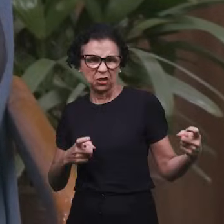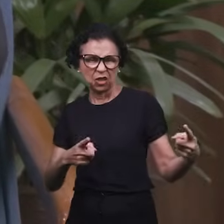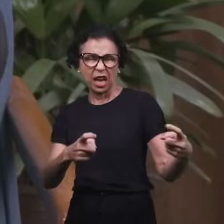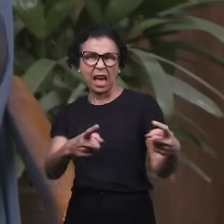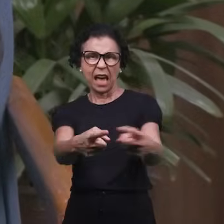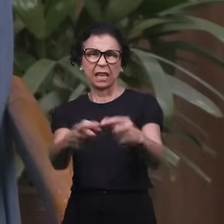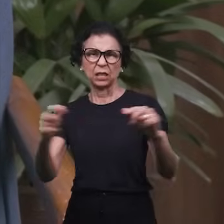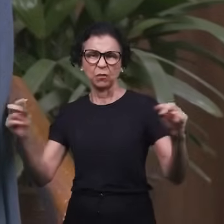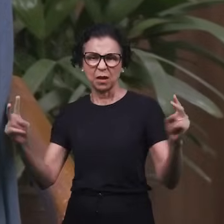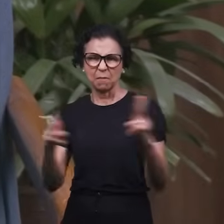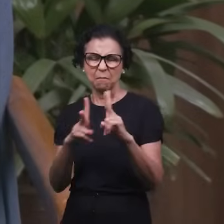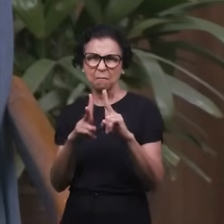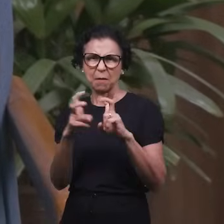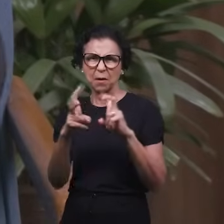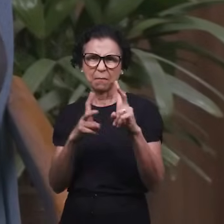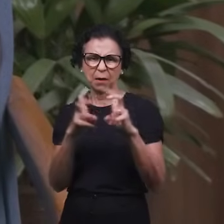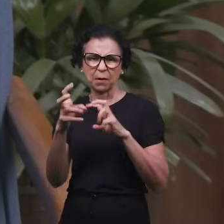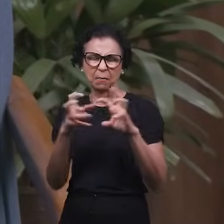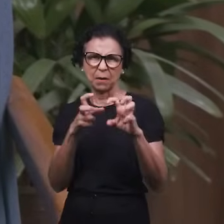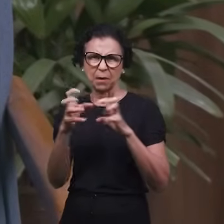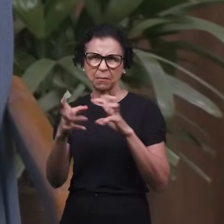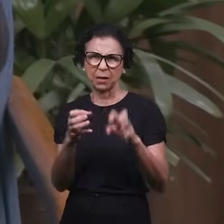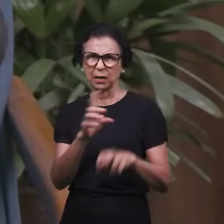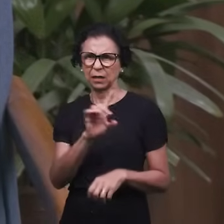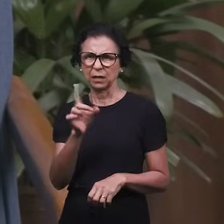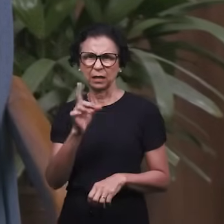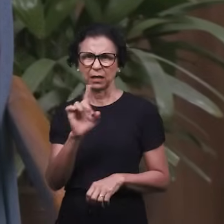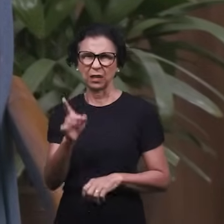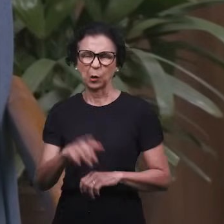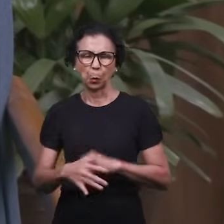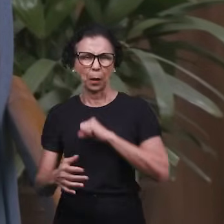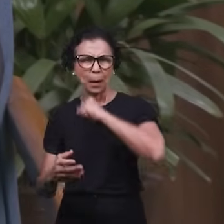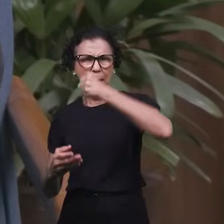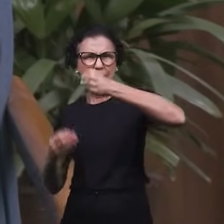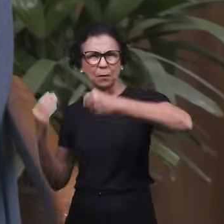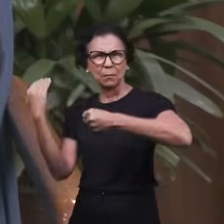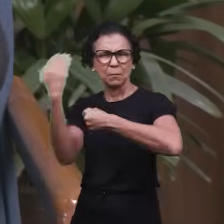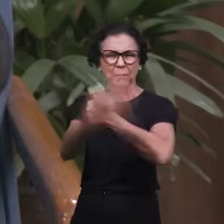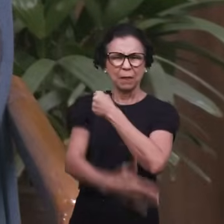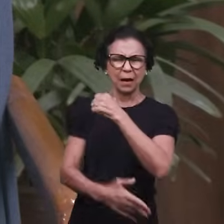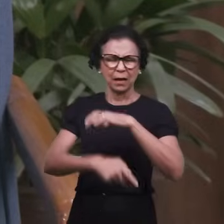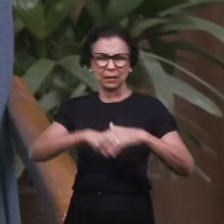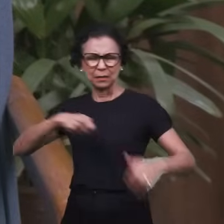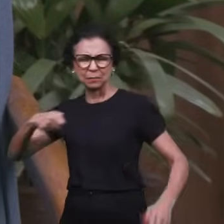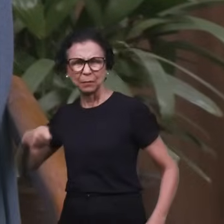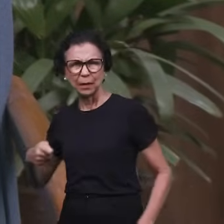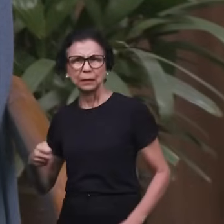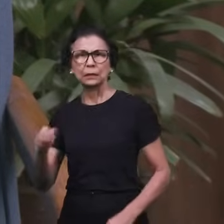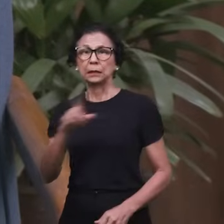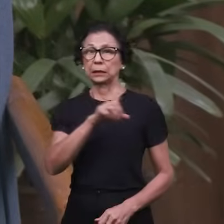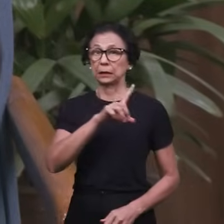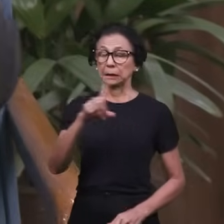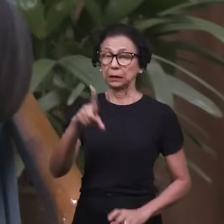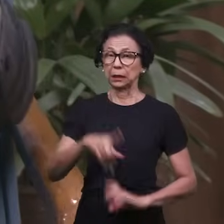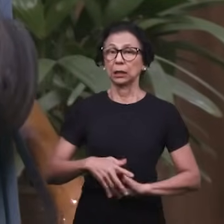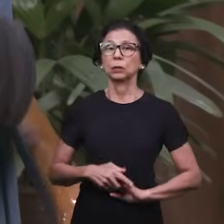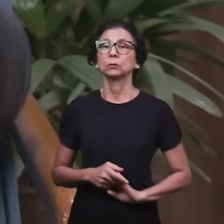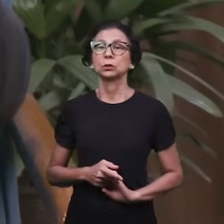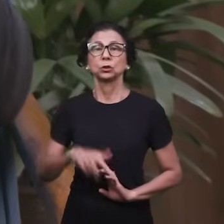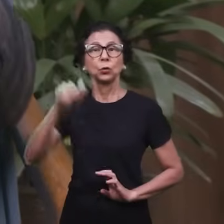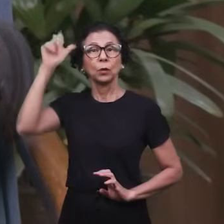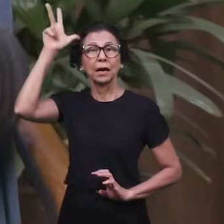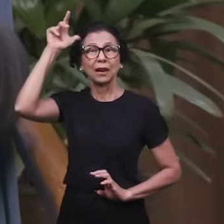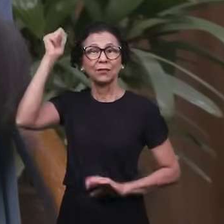homem a homem como os exércitos tinham que fazer, né, com escudos, espadas e tal. Eles tinham carros altamente